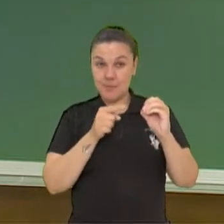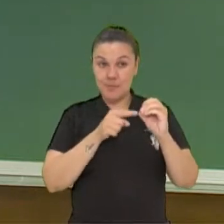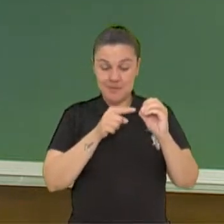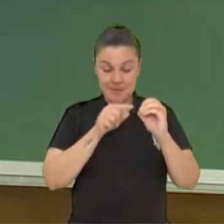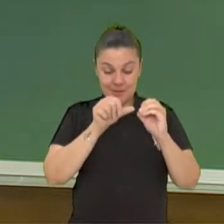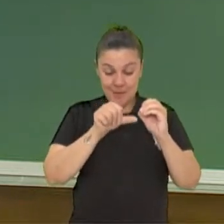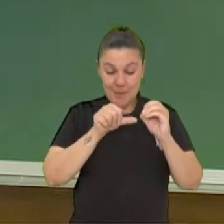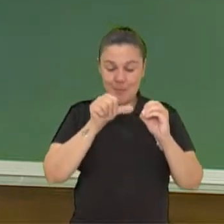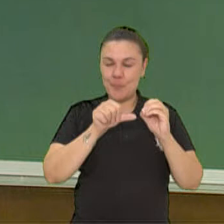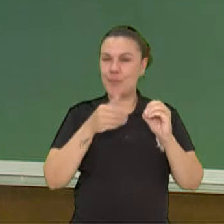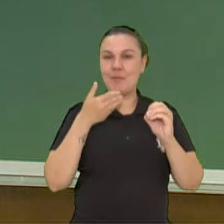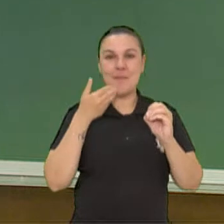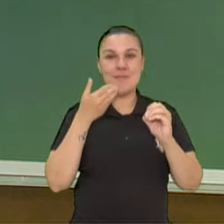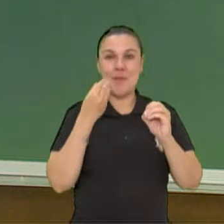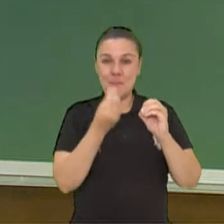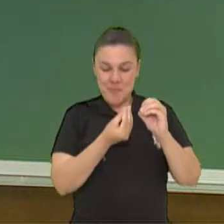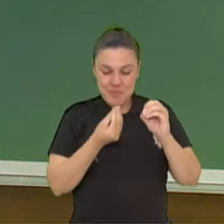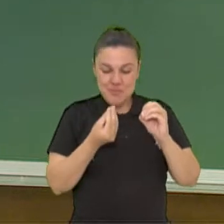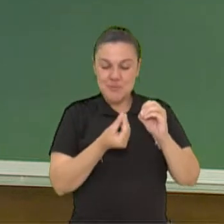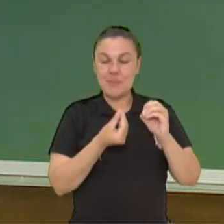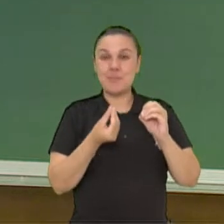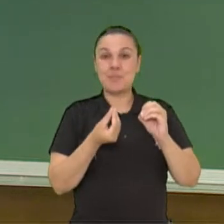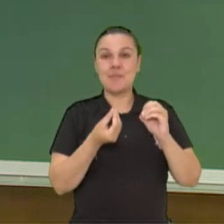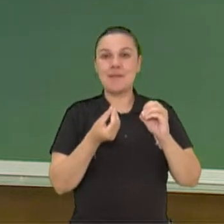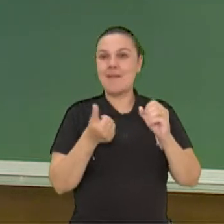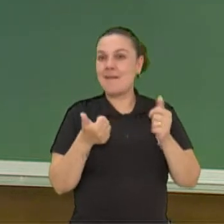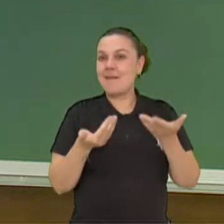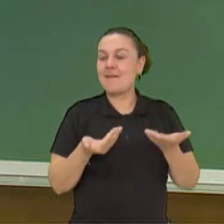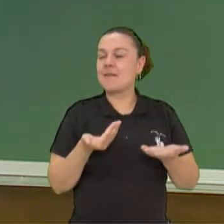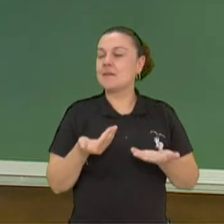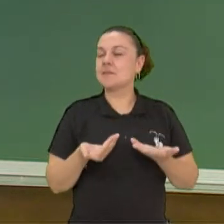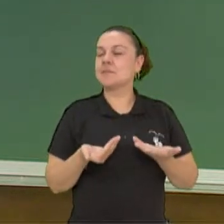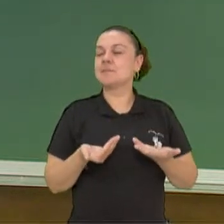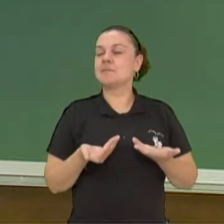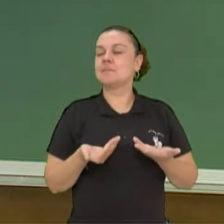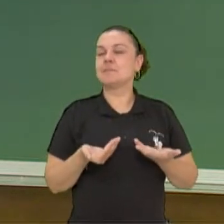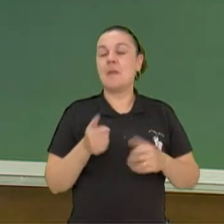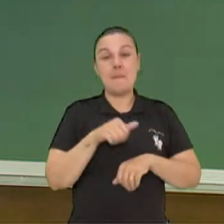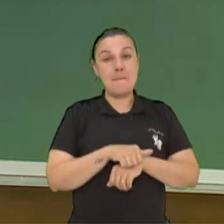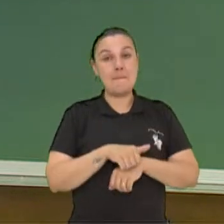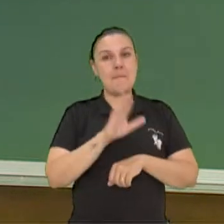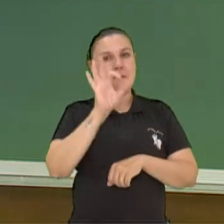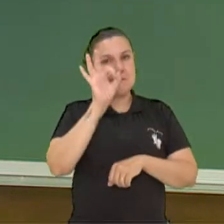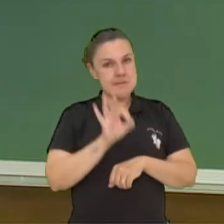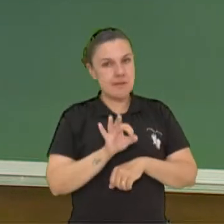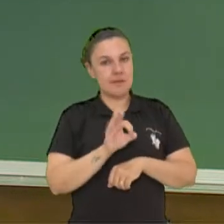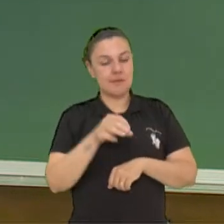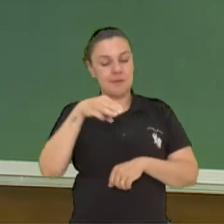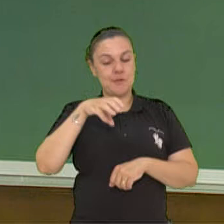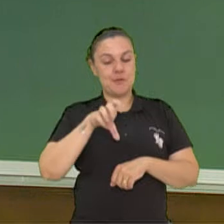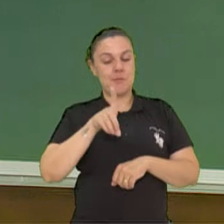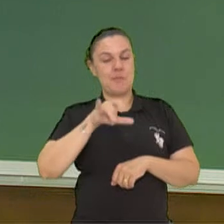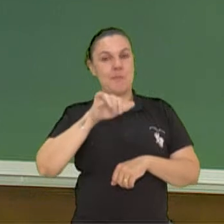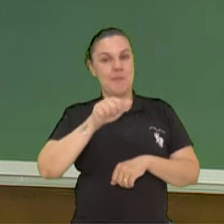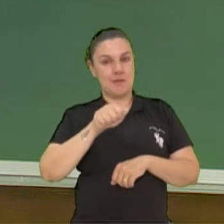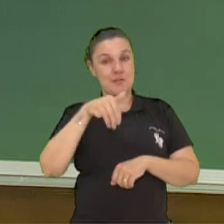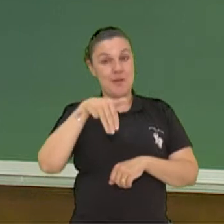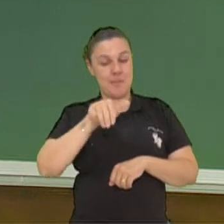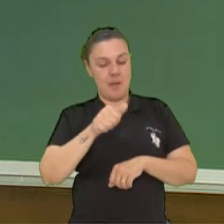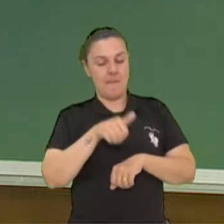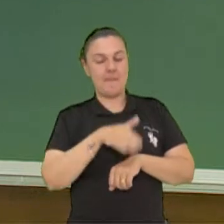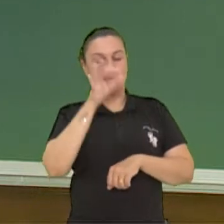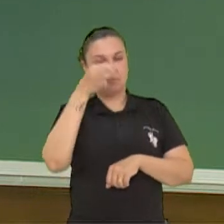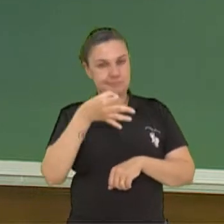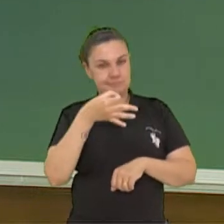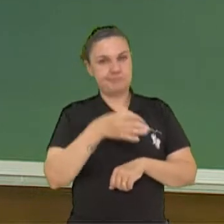zero é o desvio padrão, mais homogênea é a distribuição dos valores da variável. Essa é a sacada do desvio padrão. Quanto